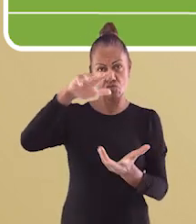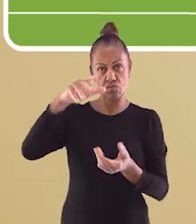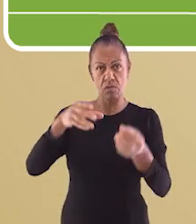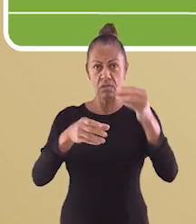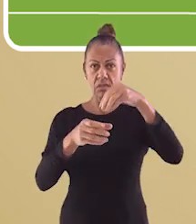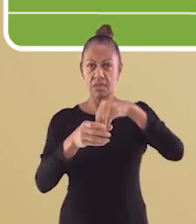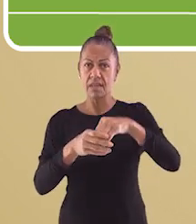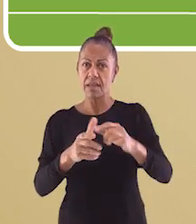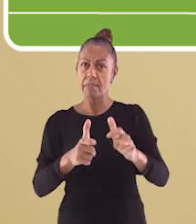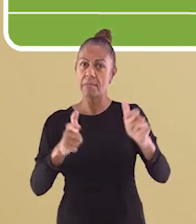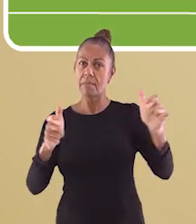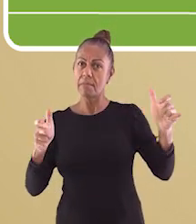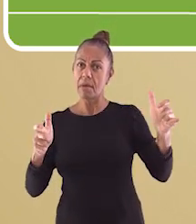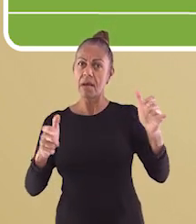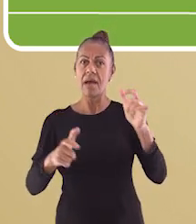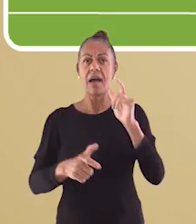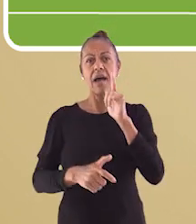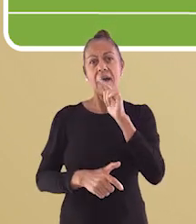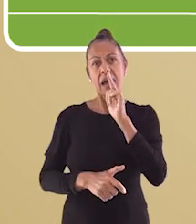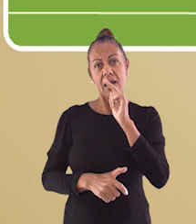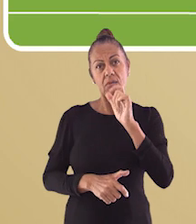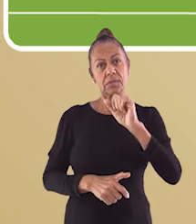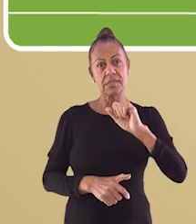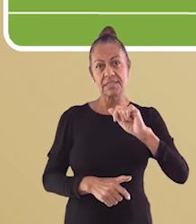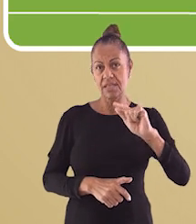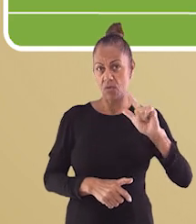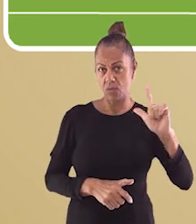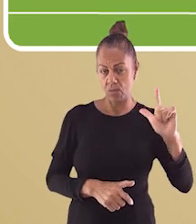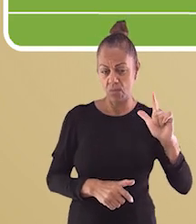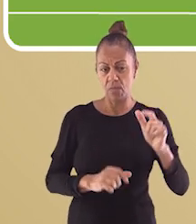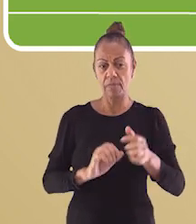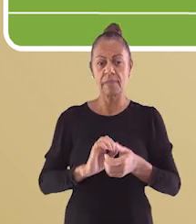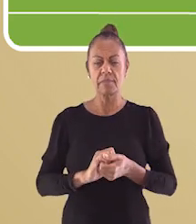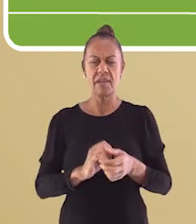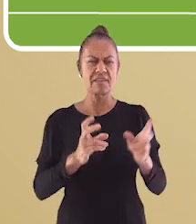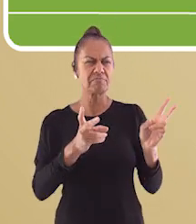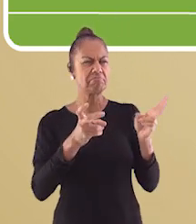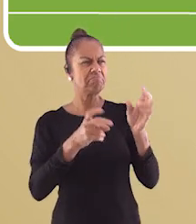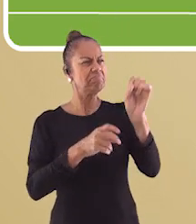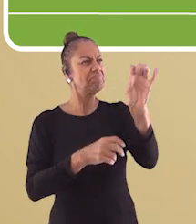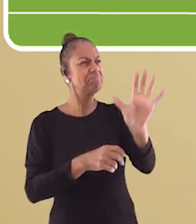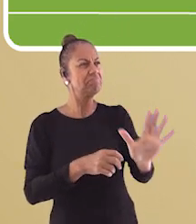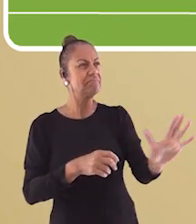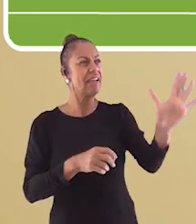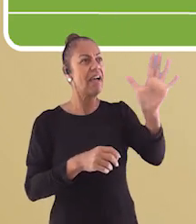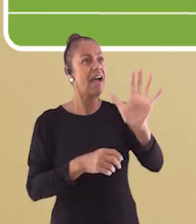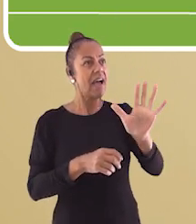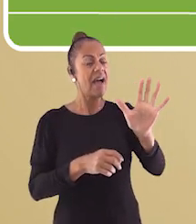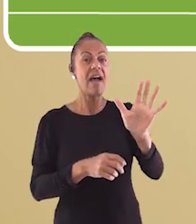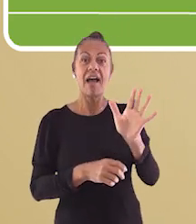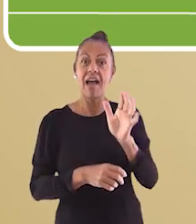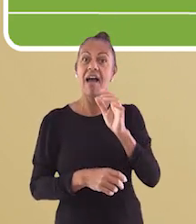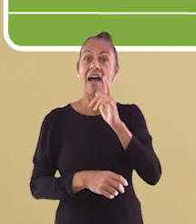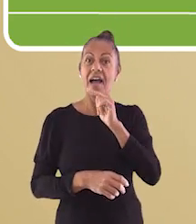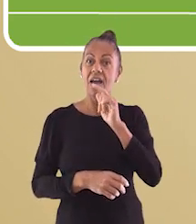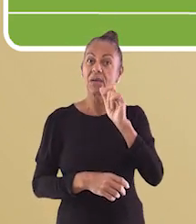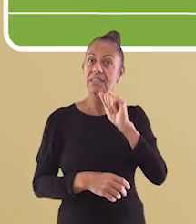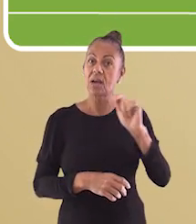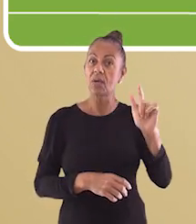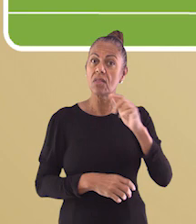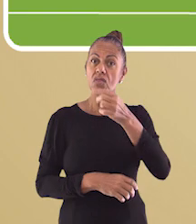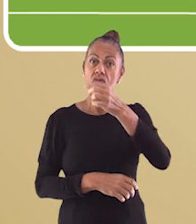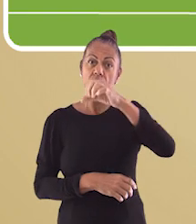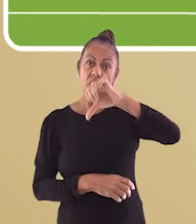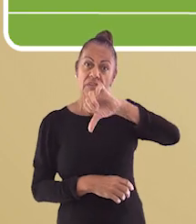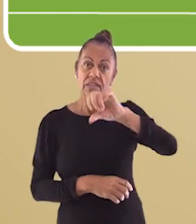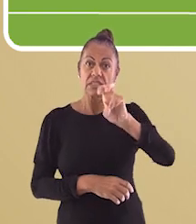Bom, aqui a gente tem uma ilustração que traz bastante isso. A gente vê que a água salgada ocupa 97,5% da água do